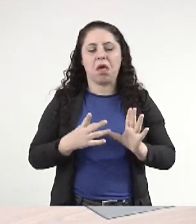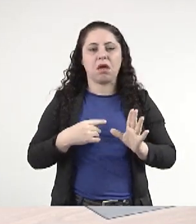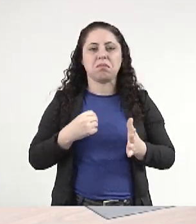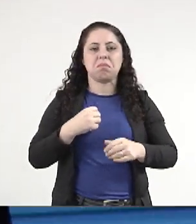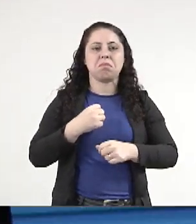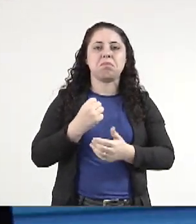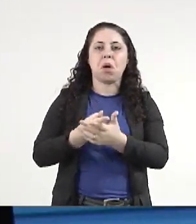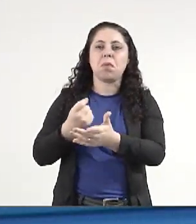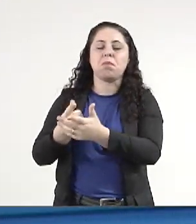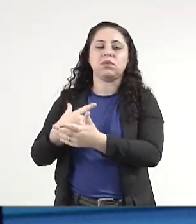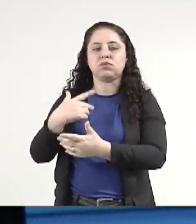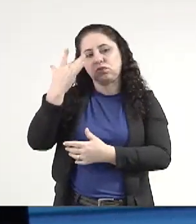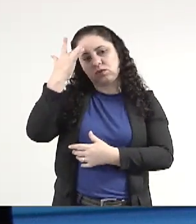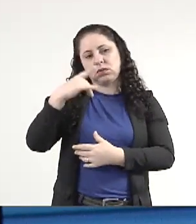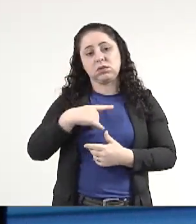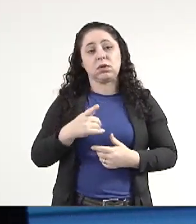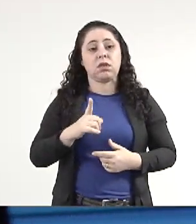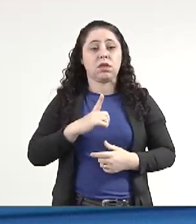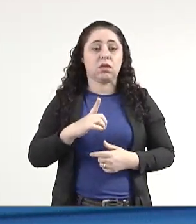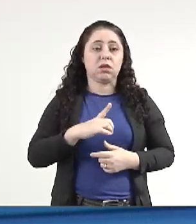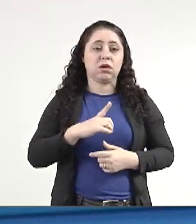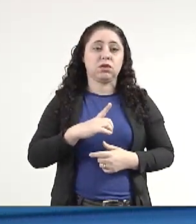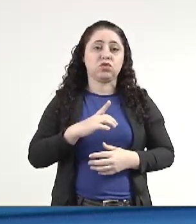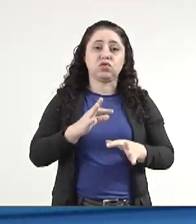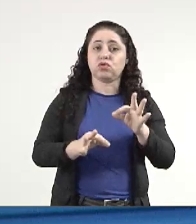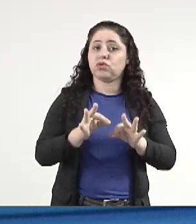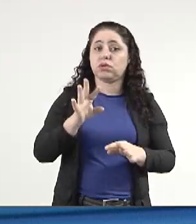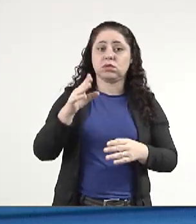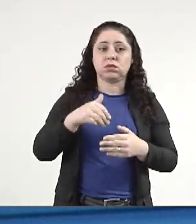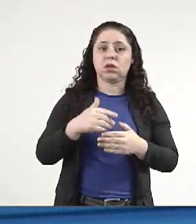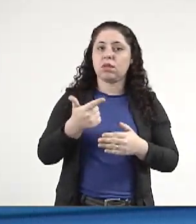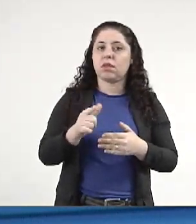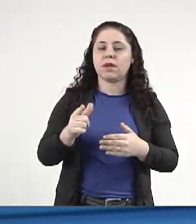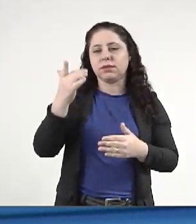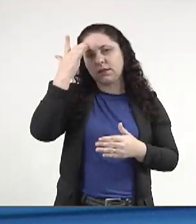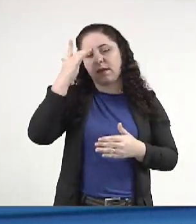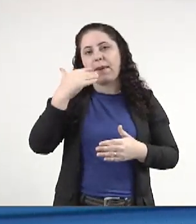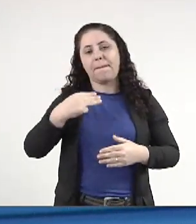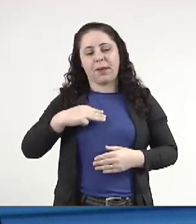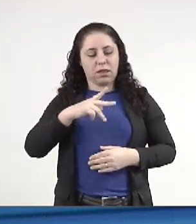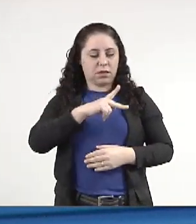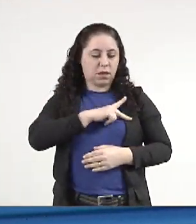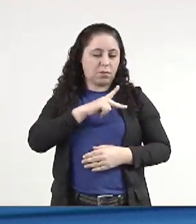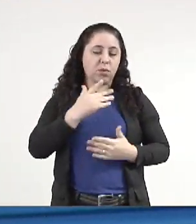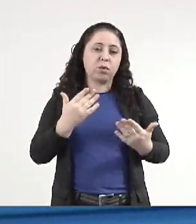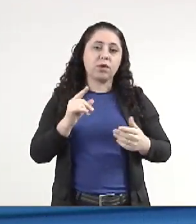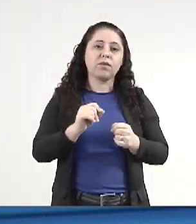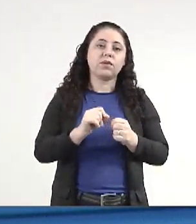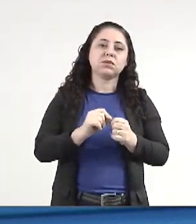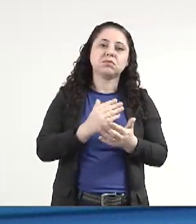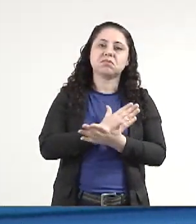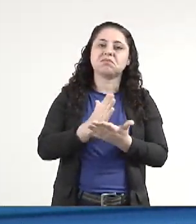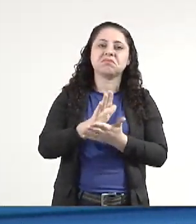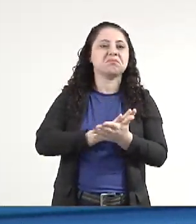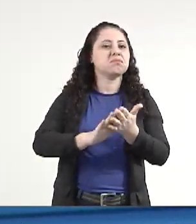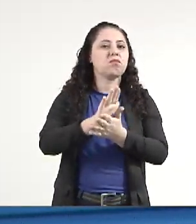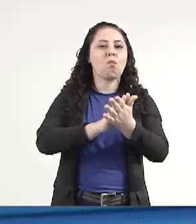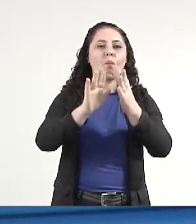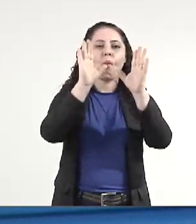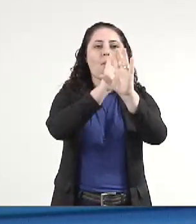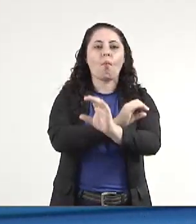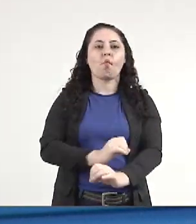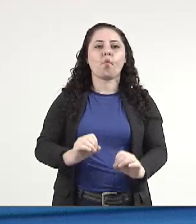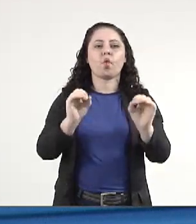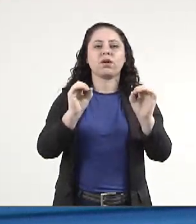sem que, não sei se tem instrumento ou não, a Justiça Eleitoral, o Ministério Público, enfim, faça absolutamente nada